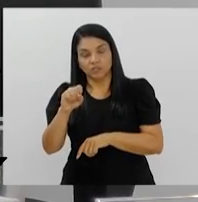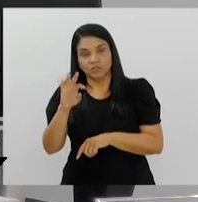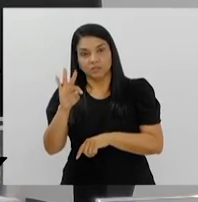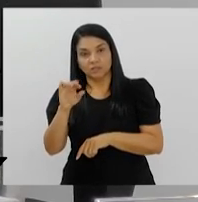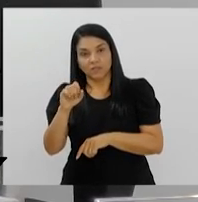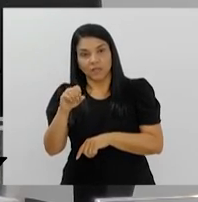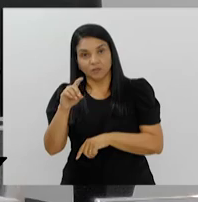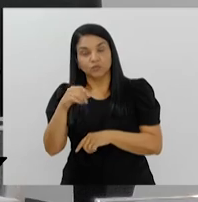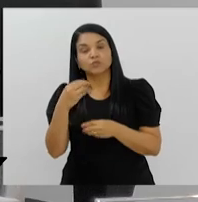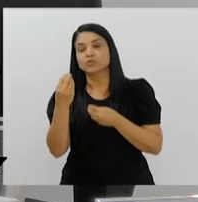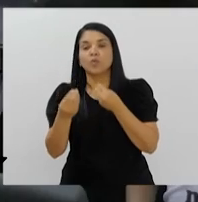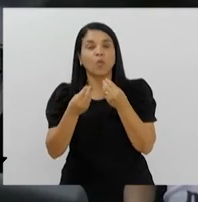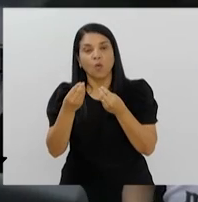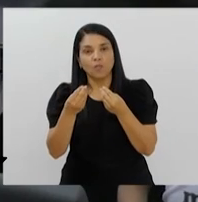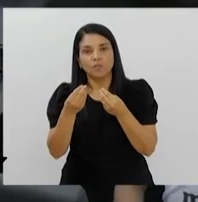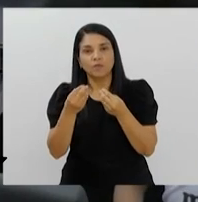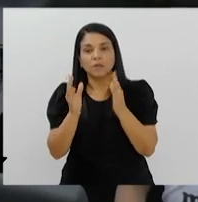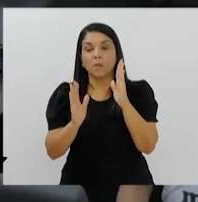que